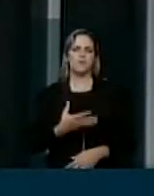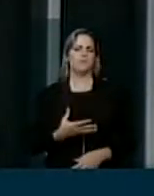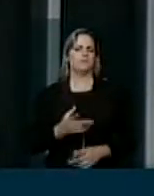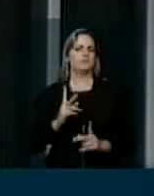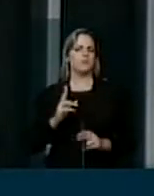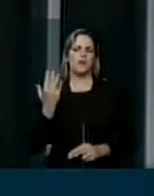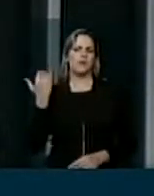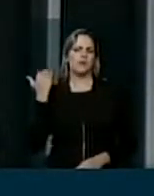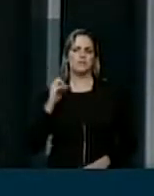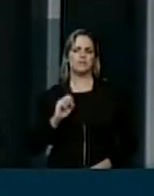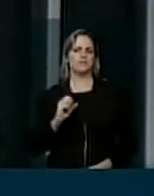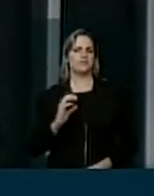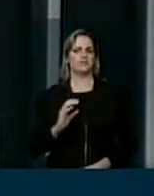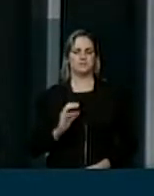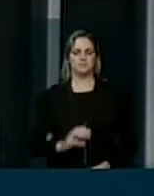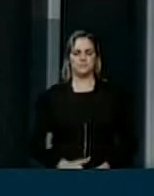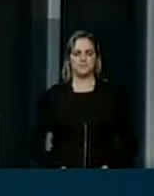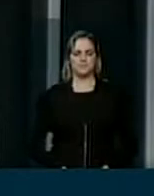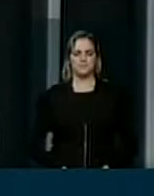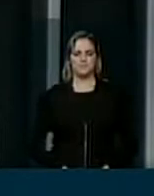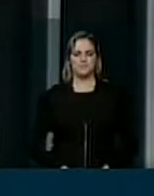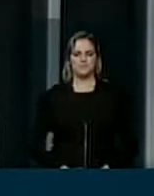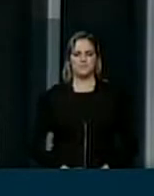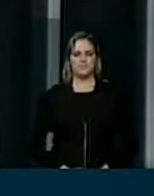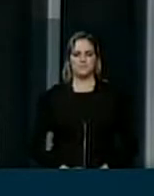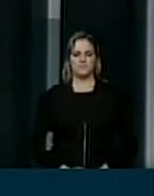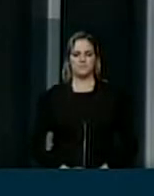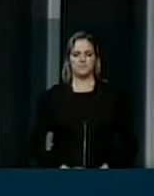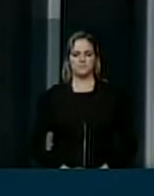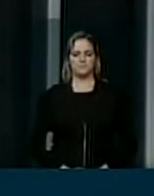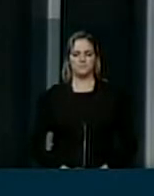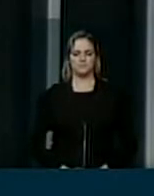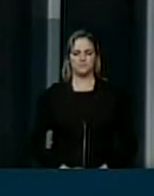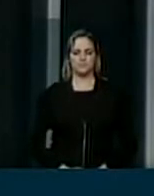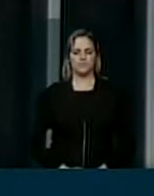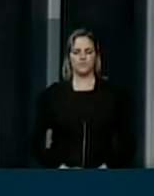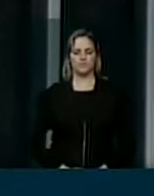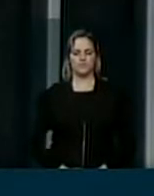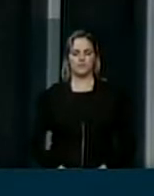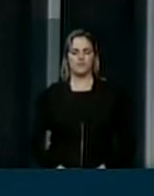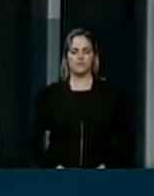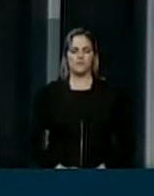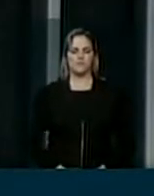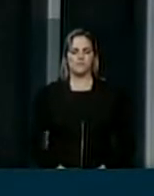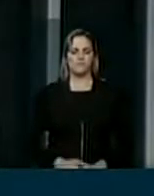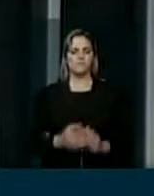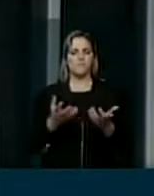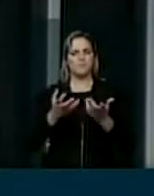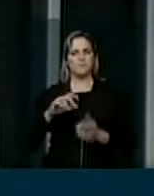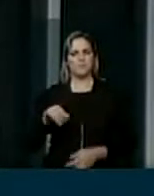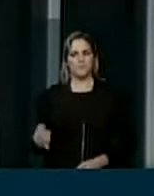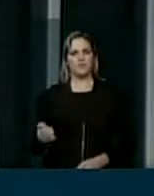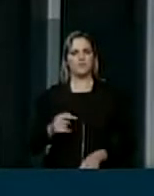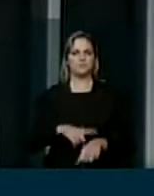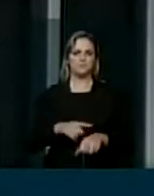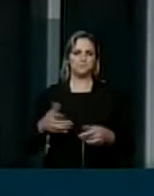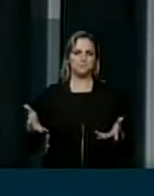Nós não queremos isso, nós queremos poder desenvolver a nossa indústria e ser um